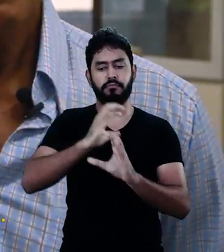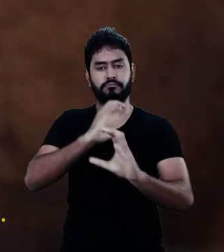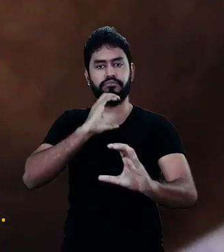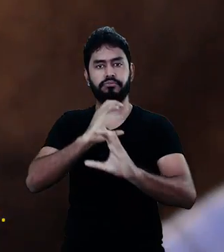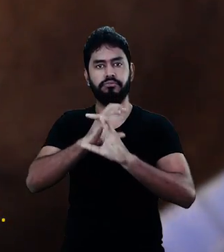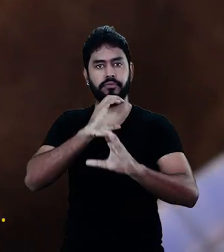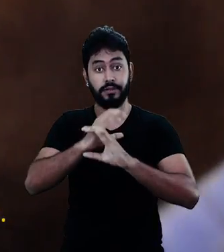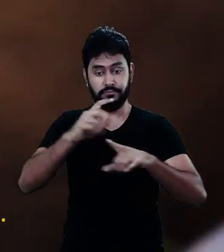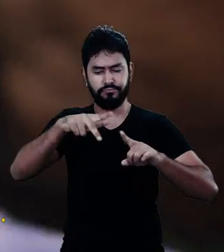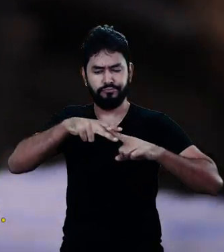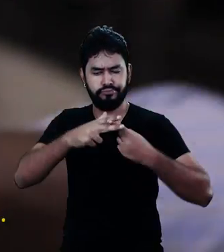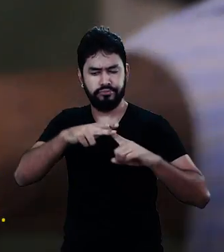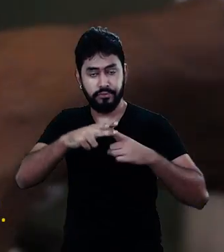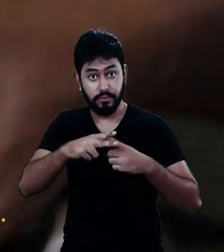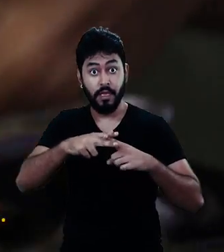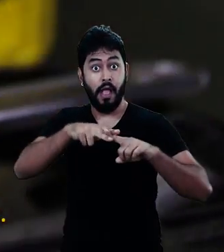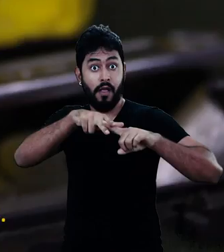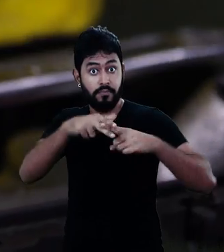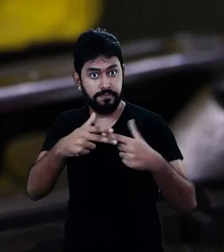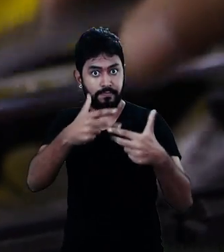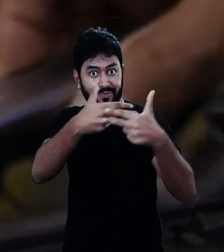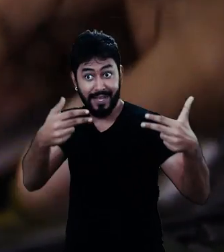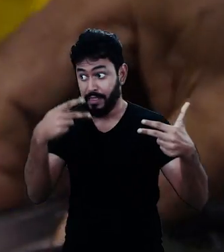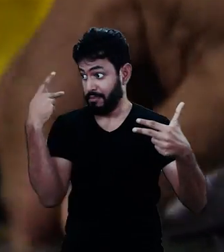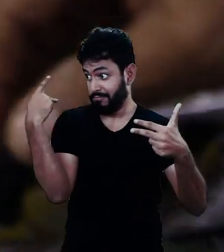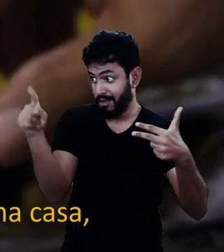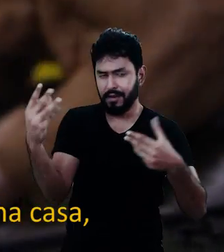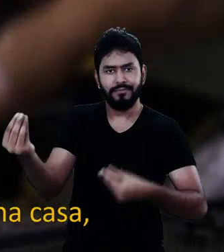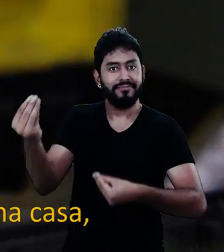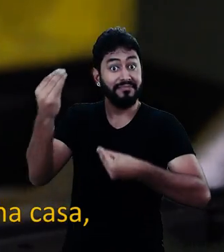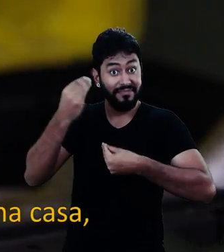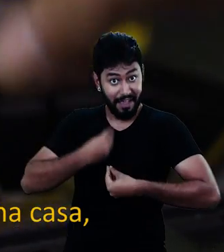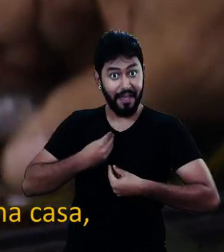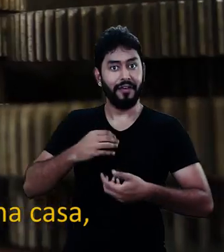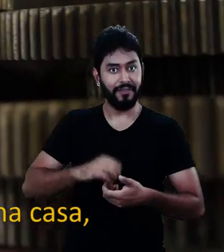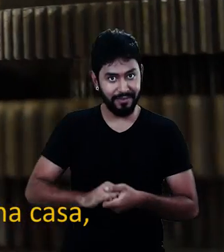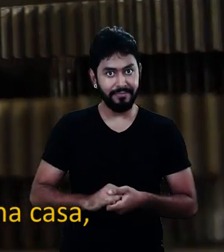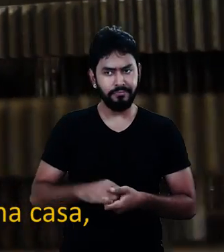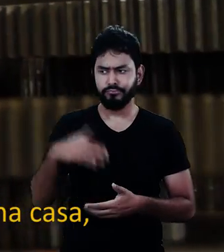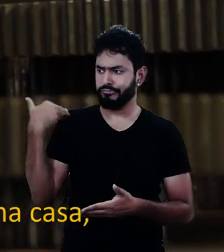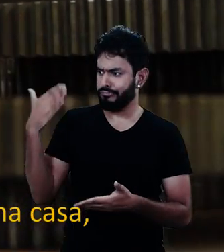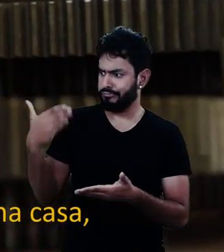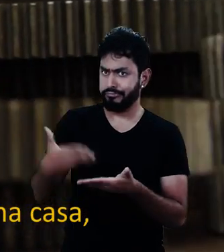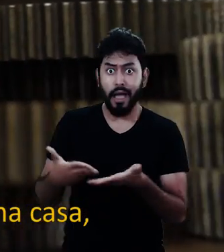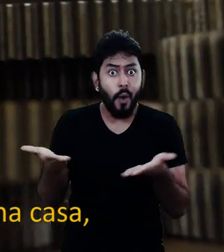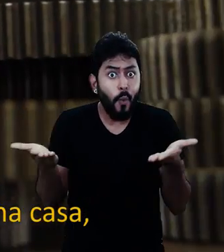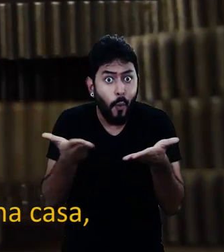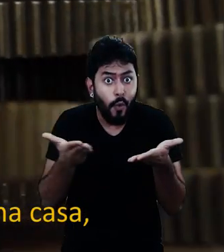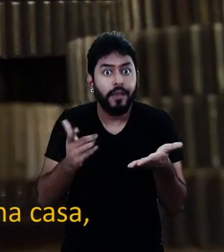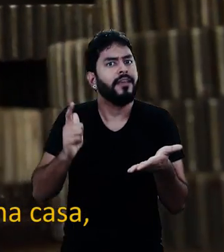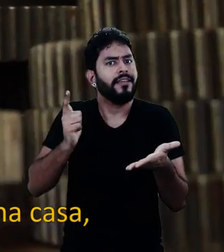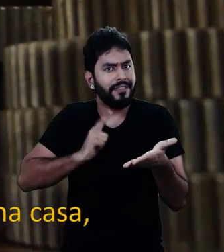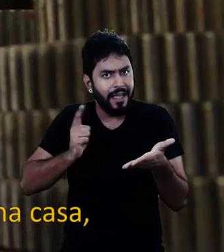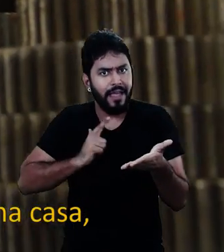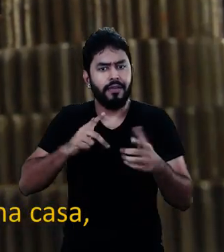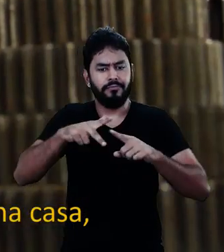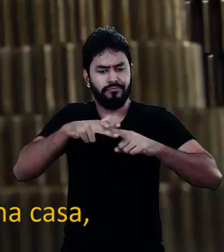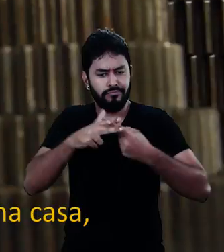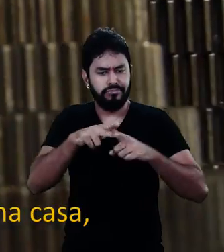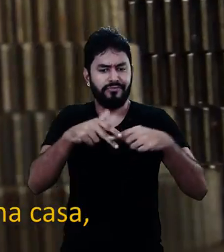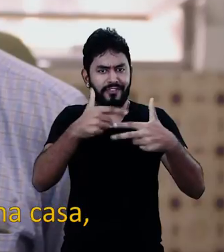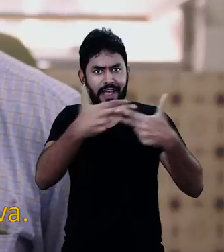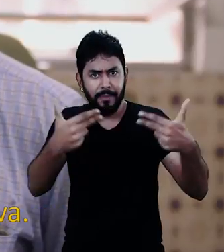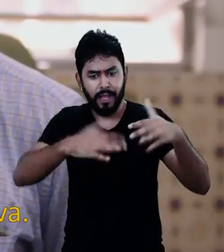e ele me dava as ferramentas dele. Eu ainda tenho na minha bolsa, na minha